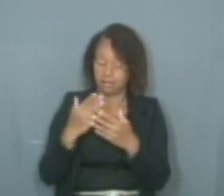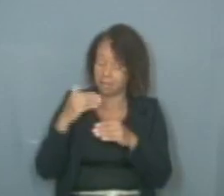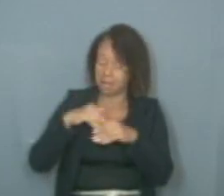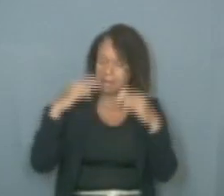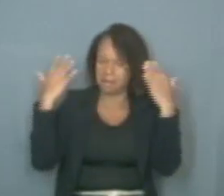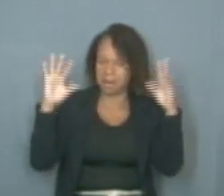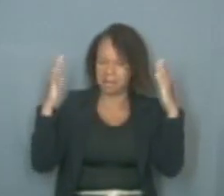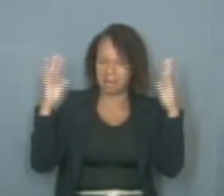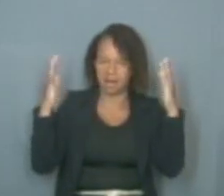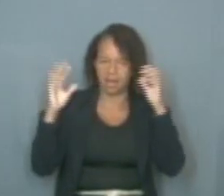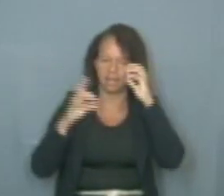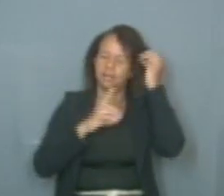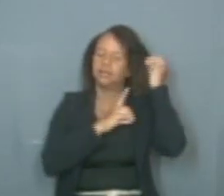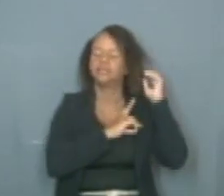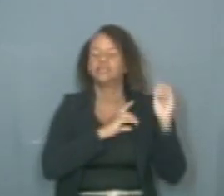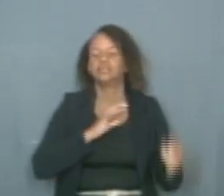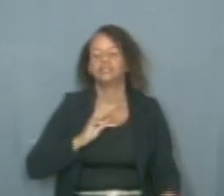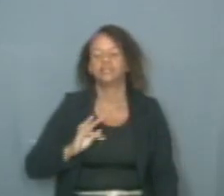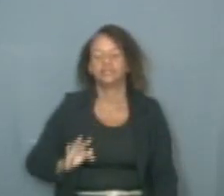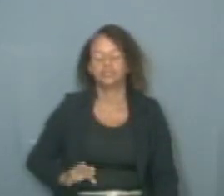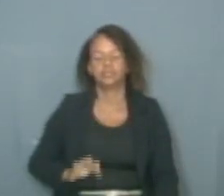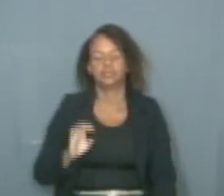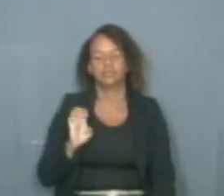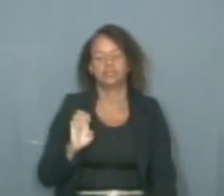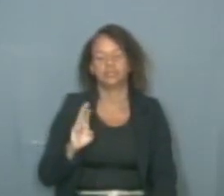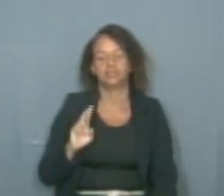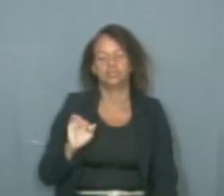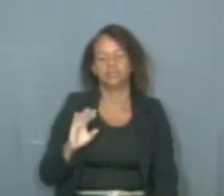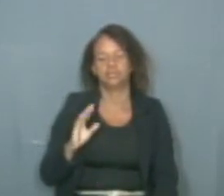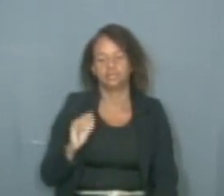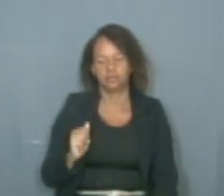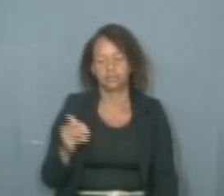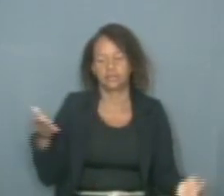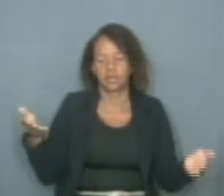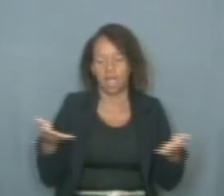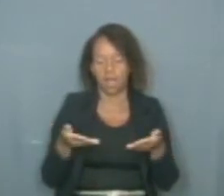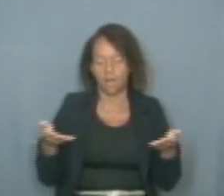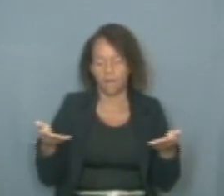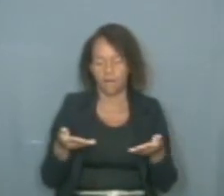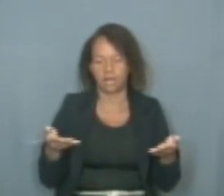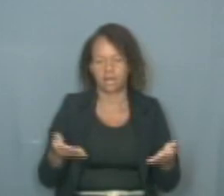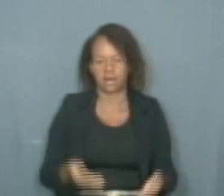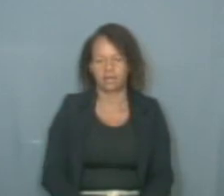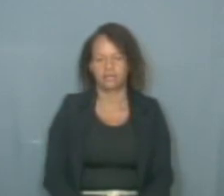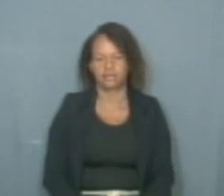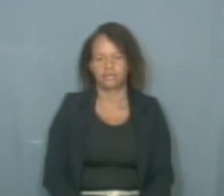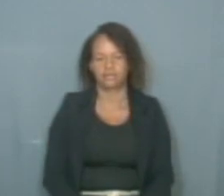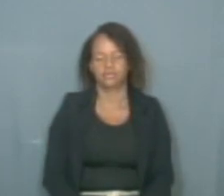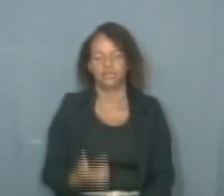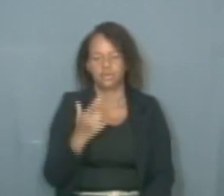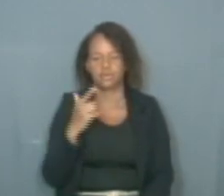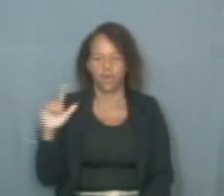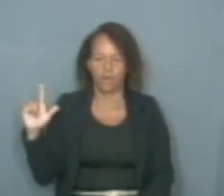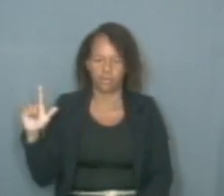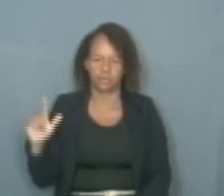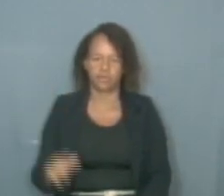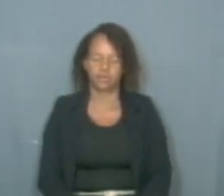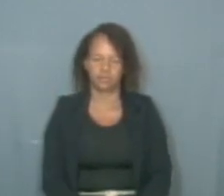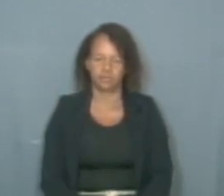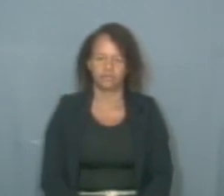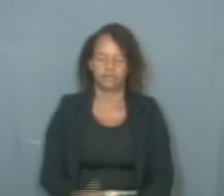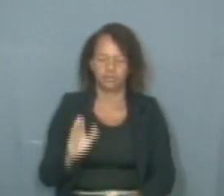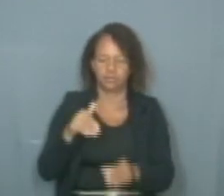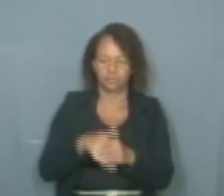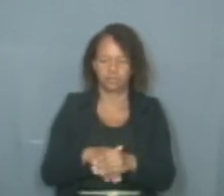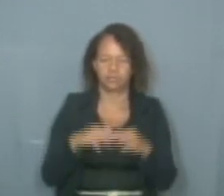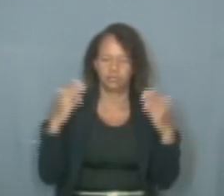aplauso para a deputada Érica Hilton, e agora eu vou fazer os meus outros votos